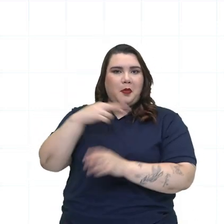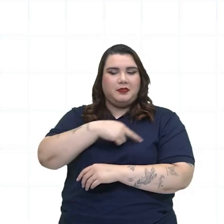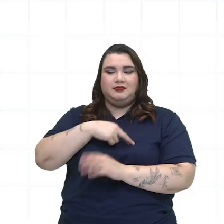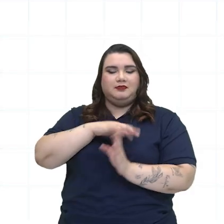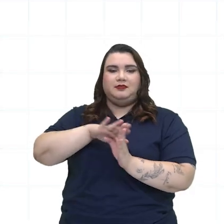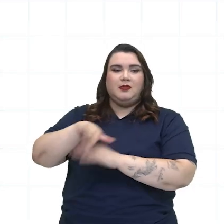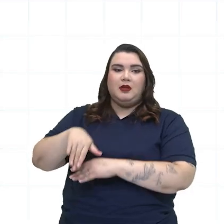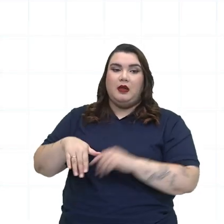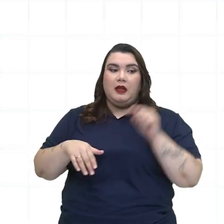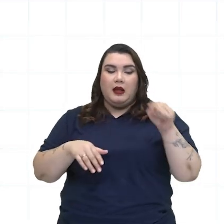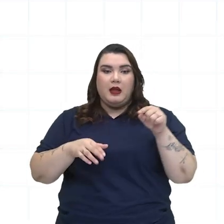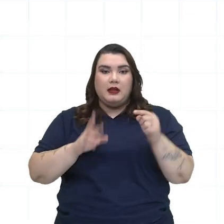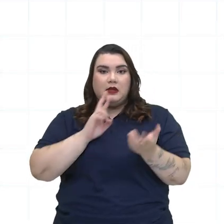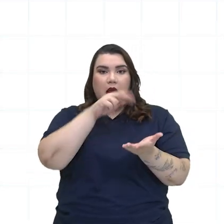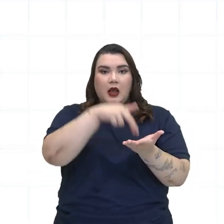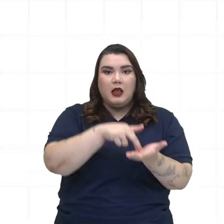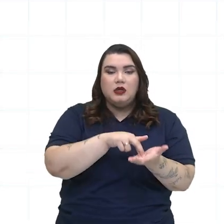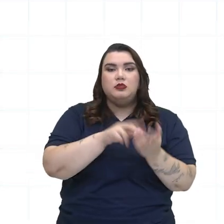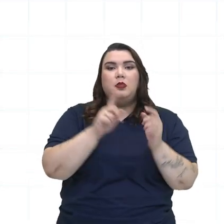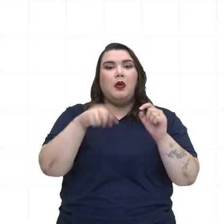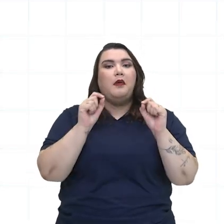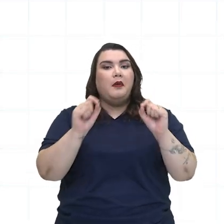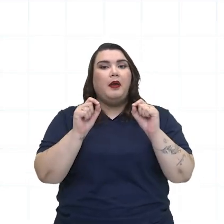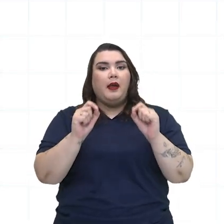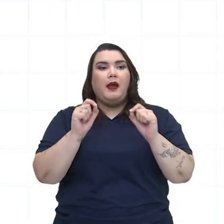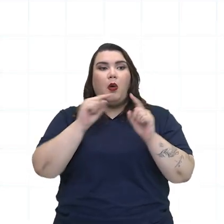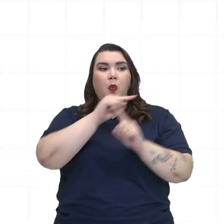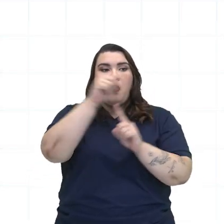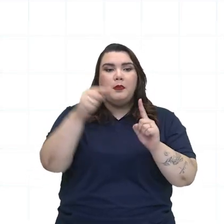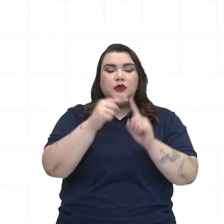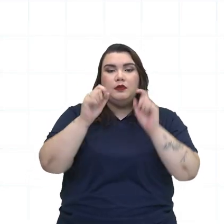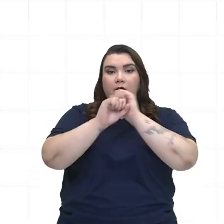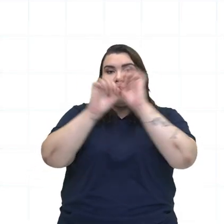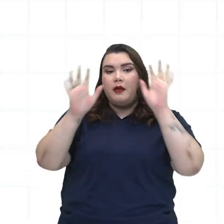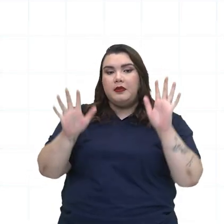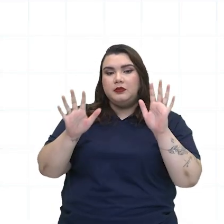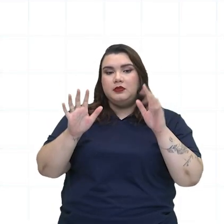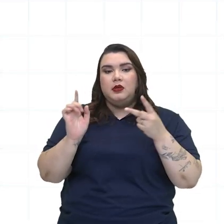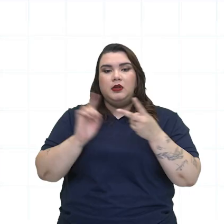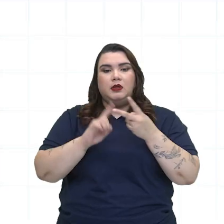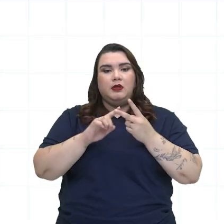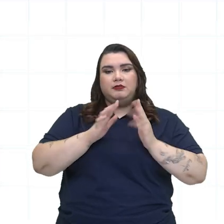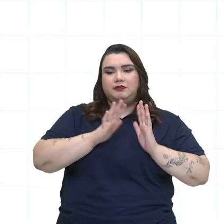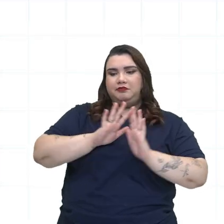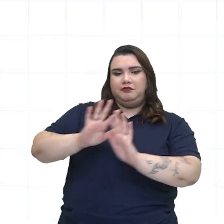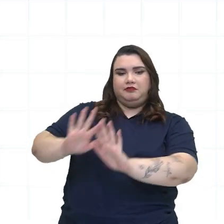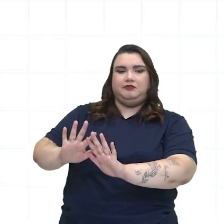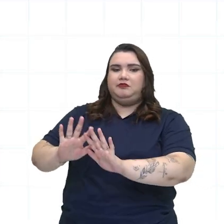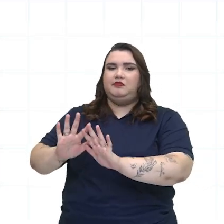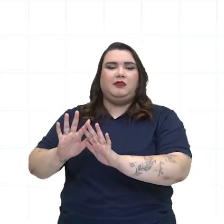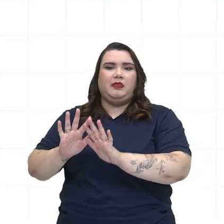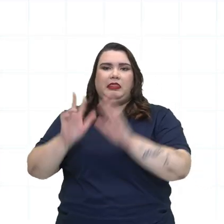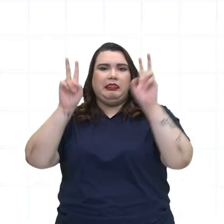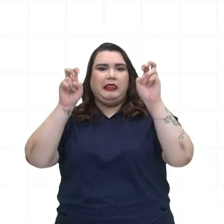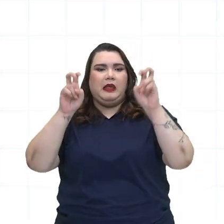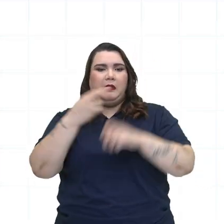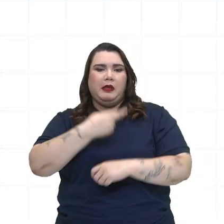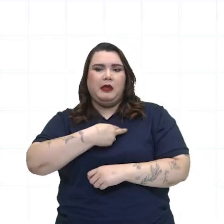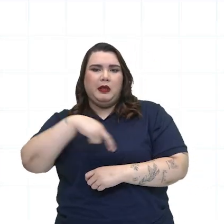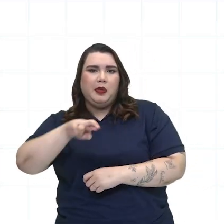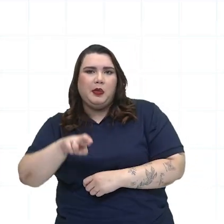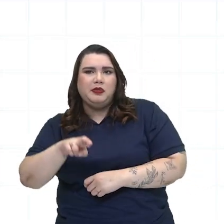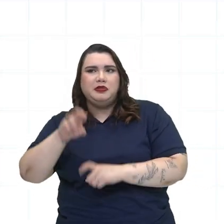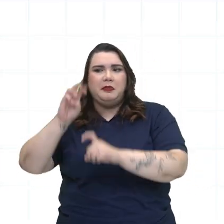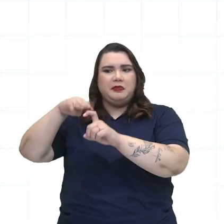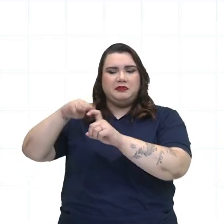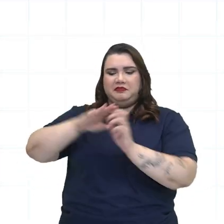objetivo. Ele preza pela objetividade. A gente tem aí a rejeição a temas metafísicos, como